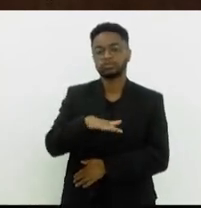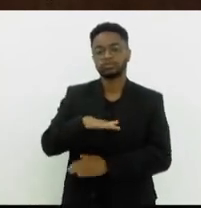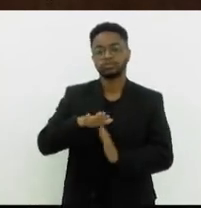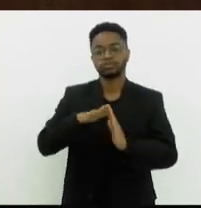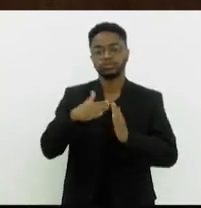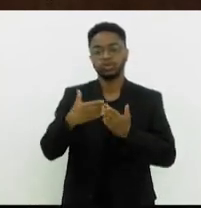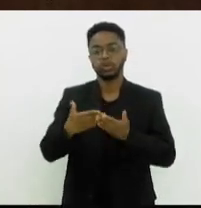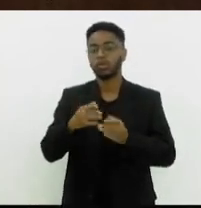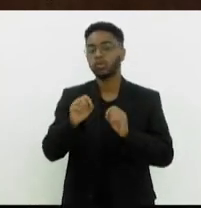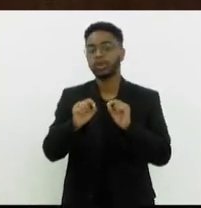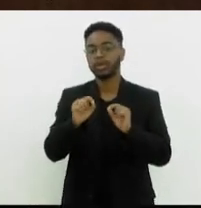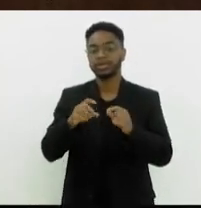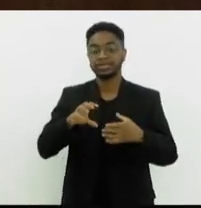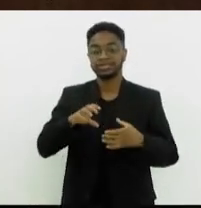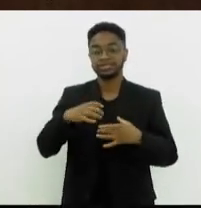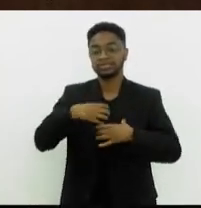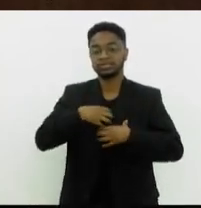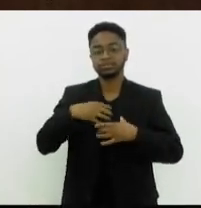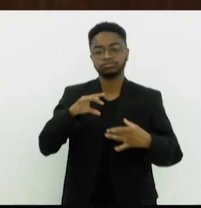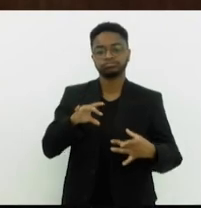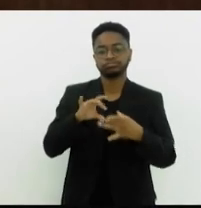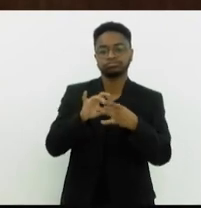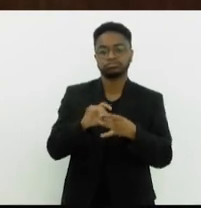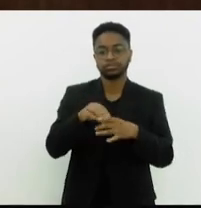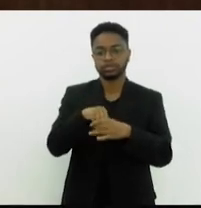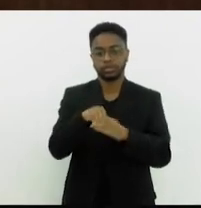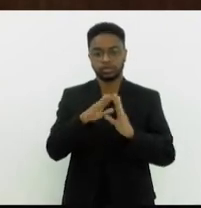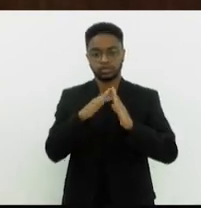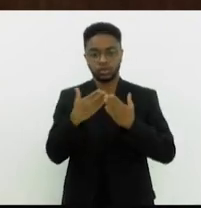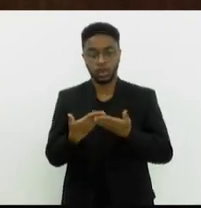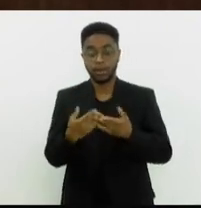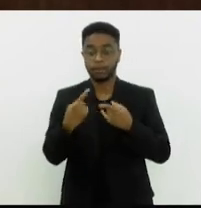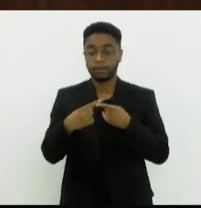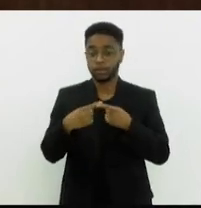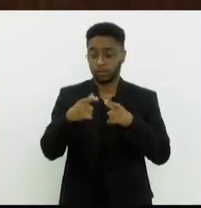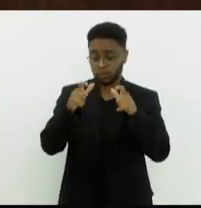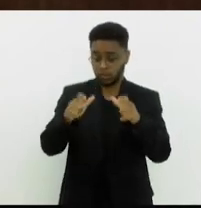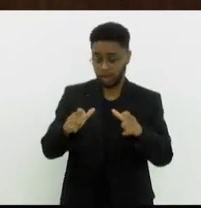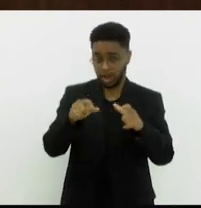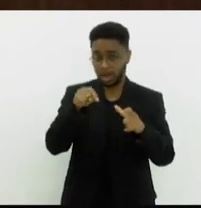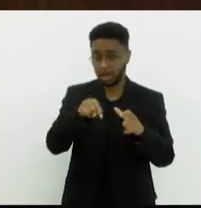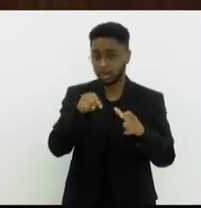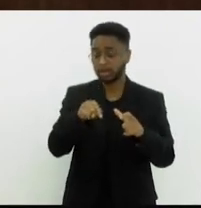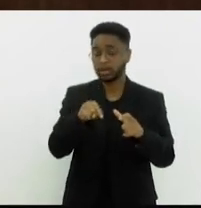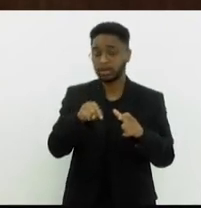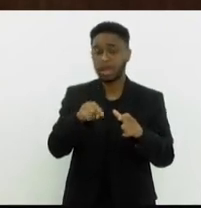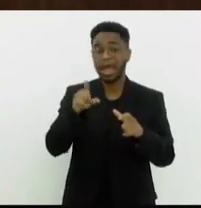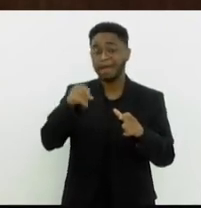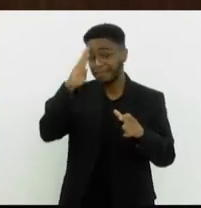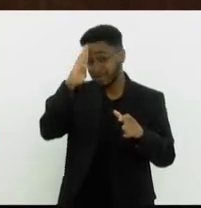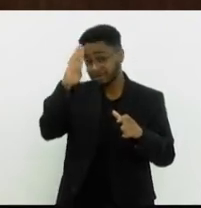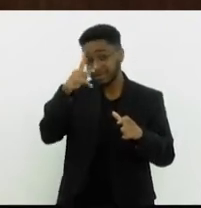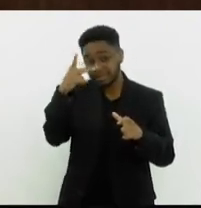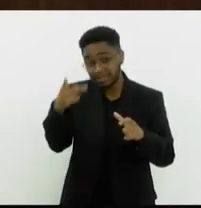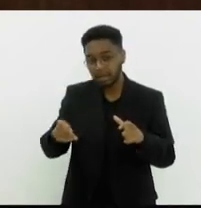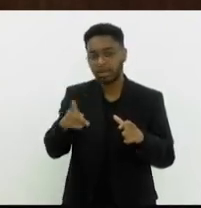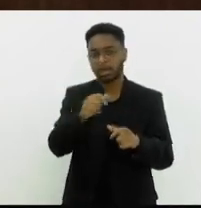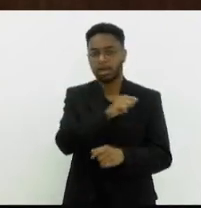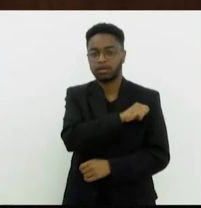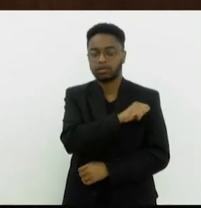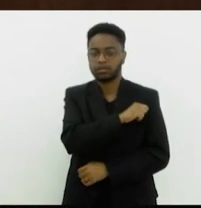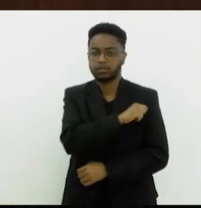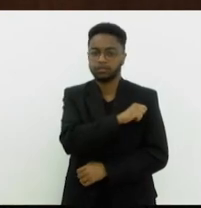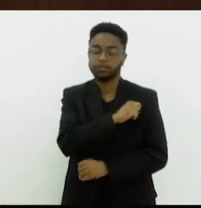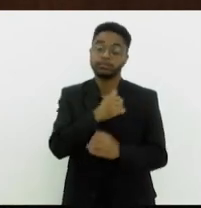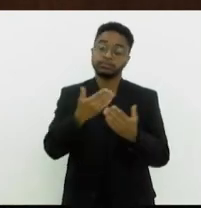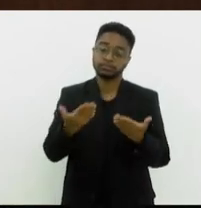de pertencimento. O espaço escolar pertence principalmente aos alunos. E aí